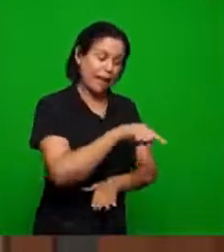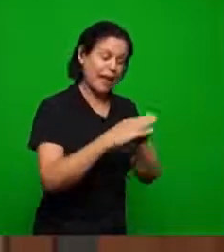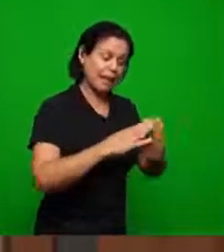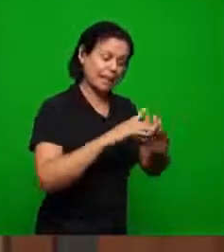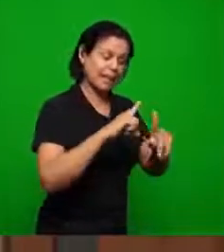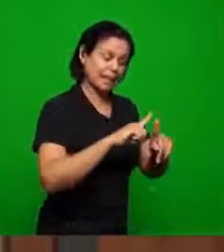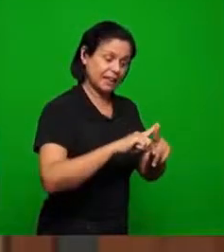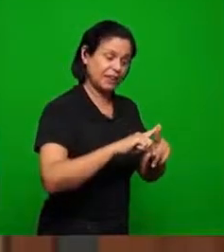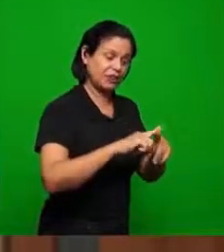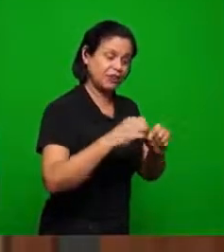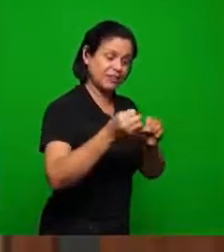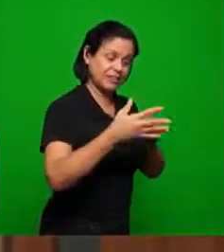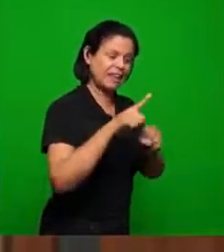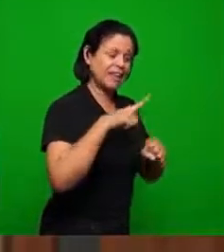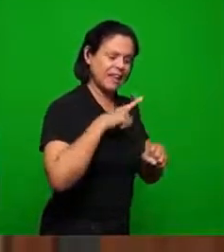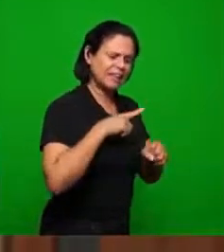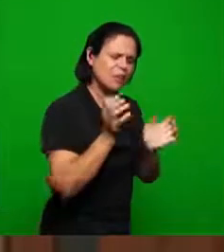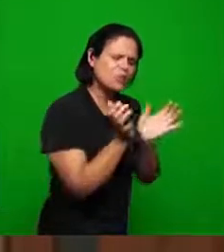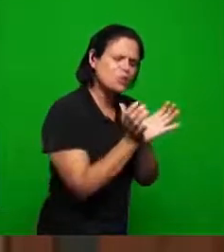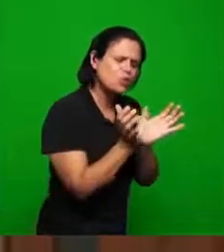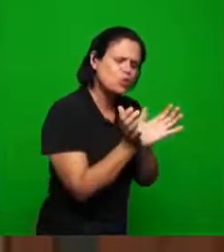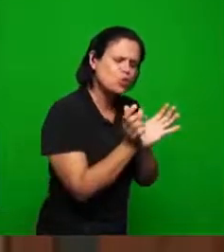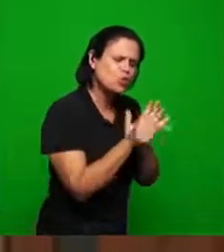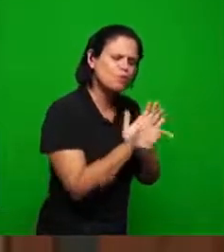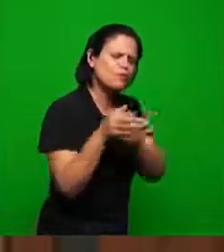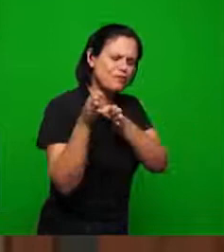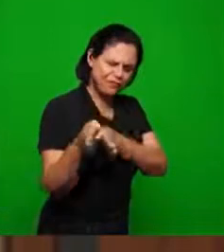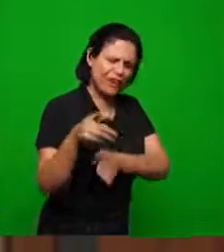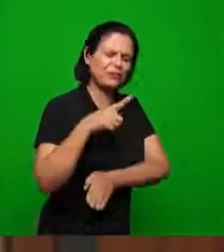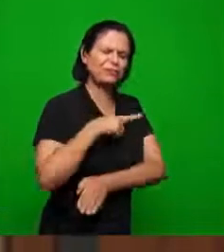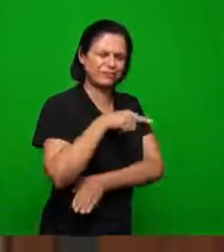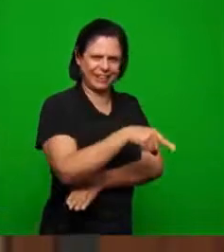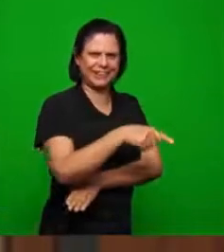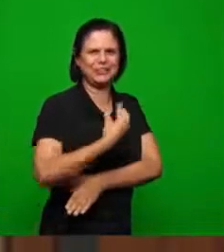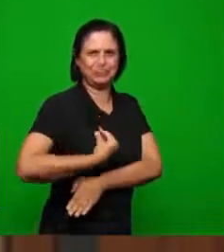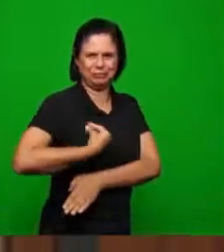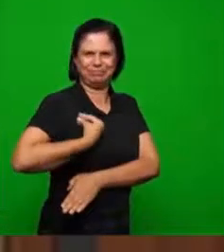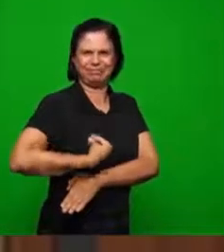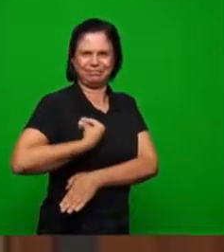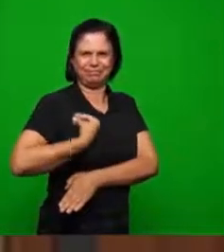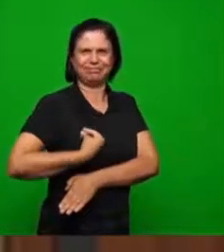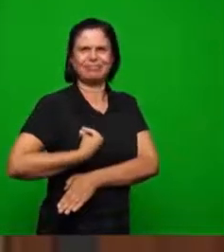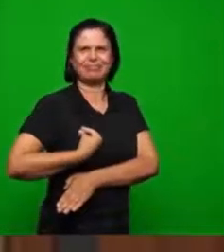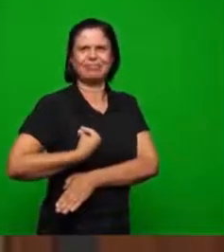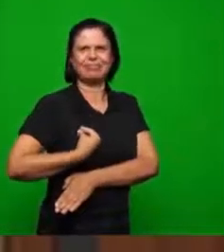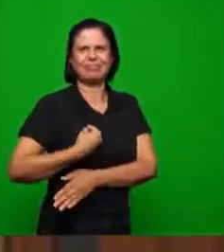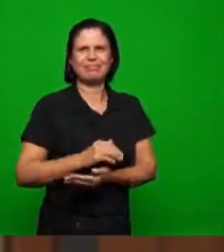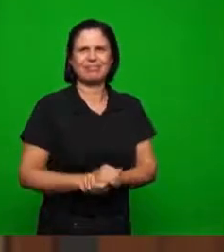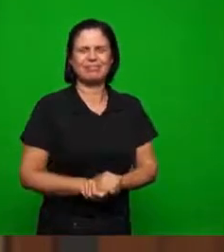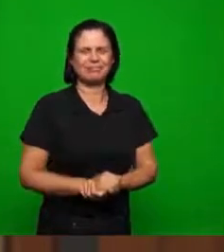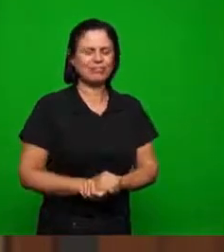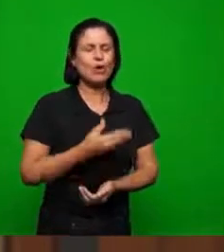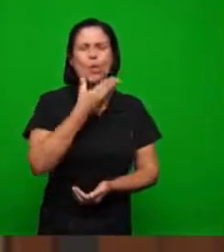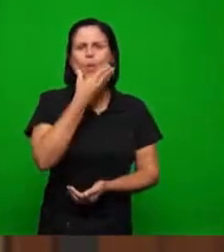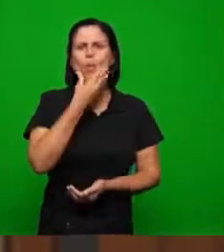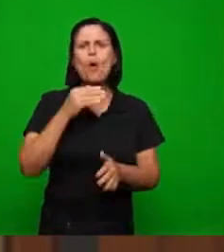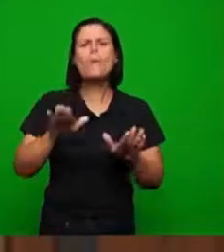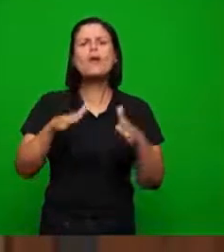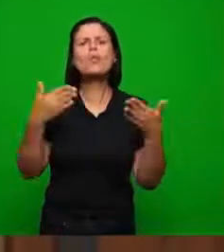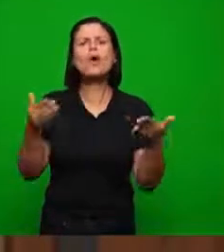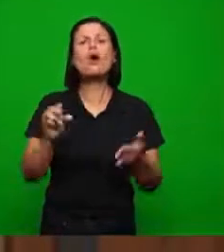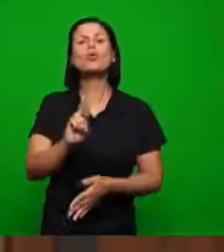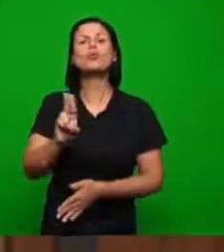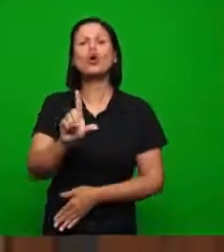não contaminaram as suas vestes, né? E essas pessoas, está aqui o nome desse homem que está aqui, que